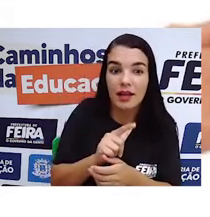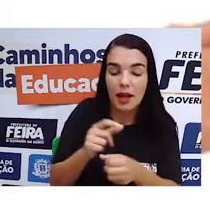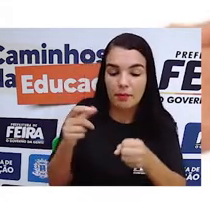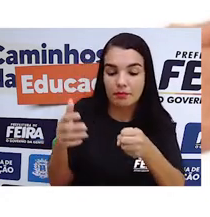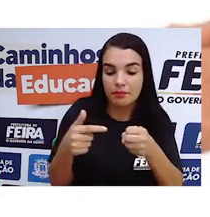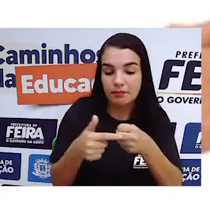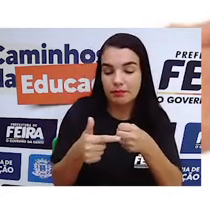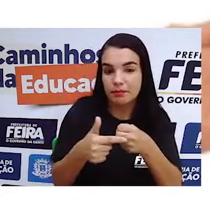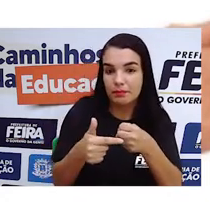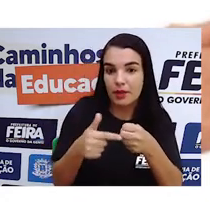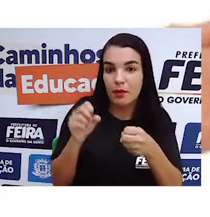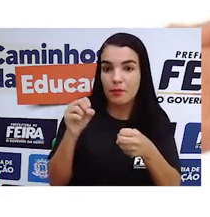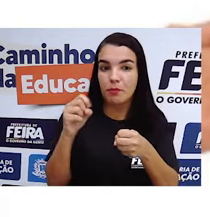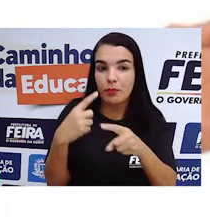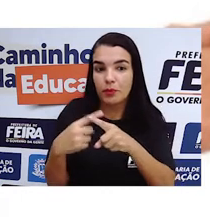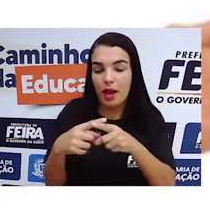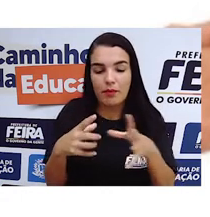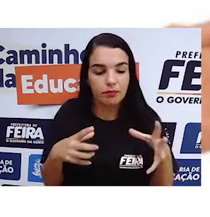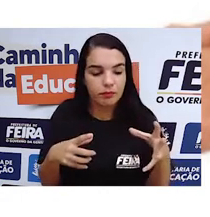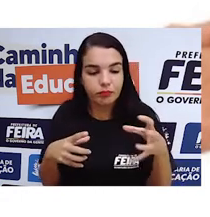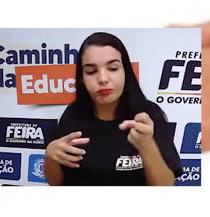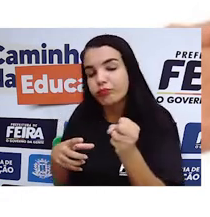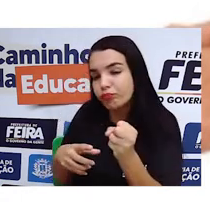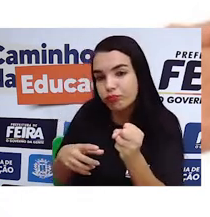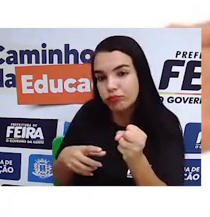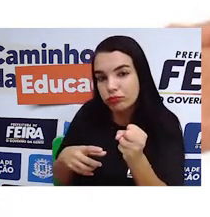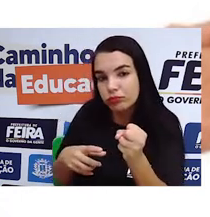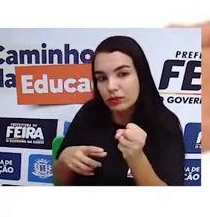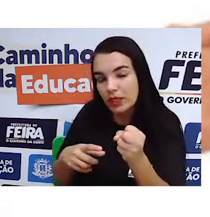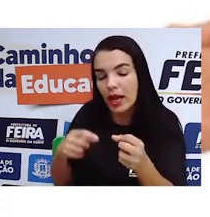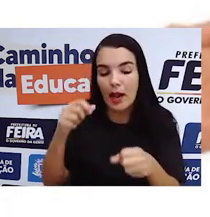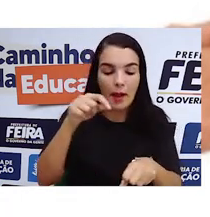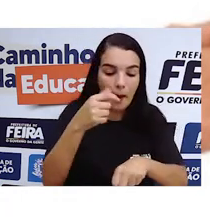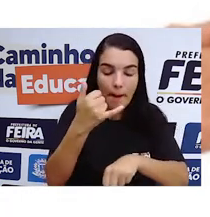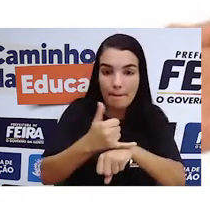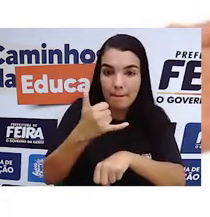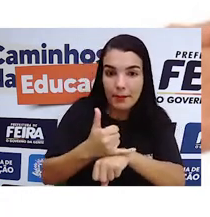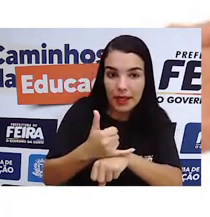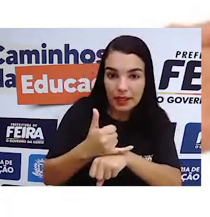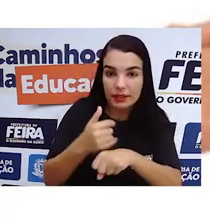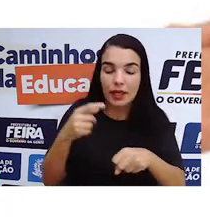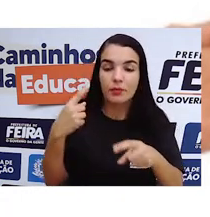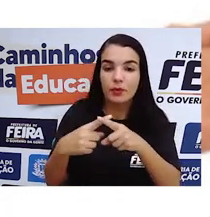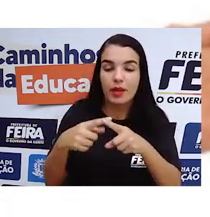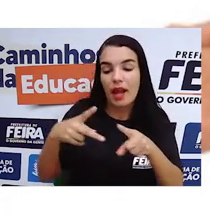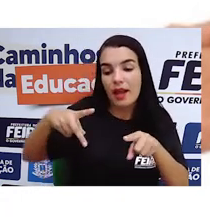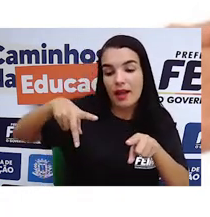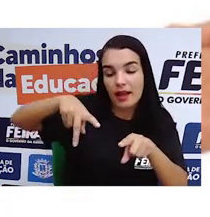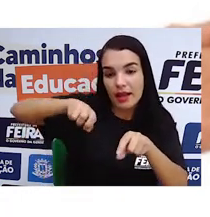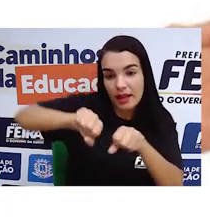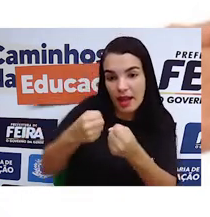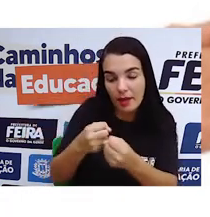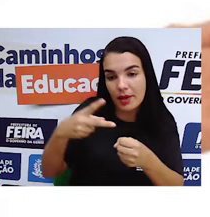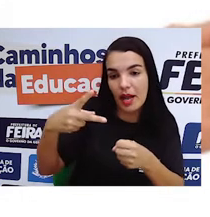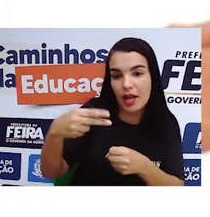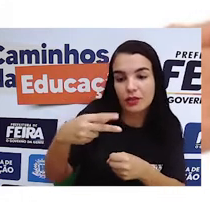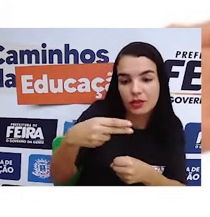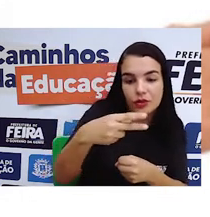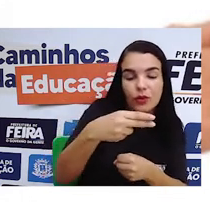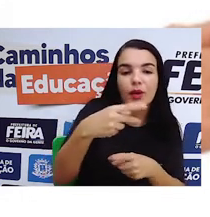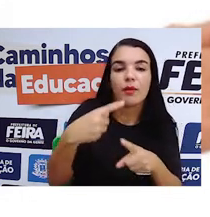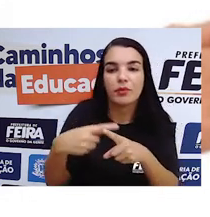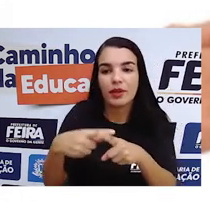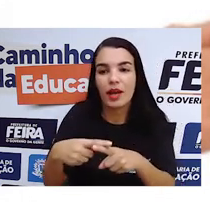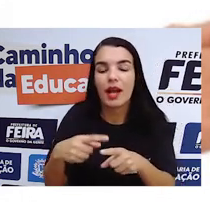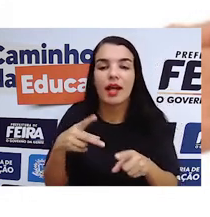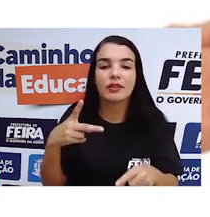ele embrulha a pedra. A pedra ganha da tesoura, porque ela quebra a tesoura. E a tesoura ganha do papel,